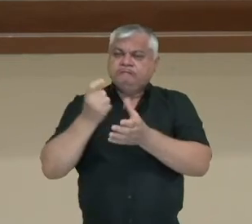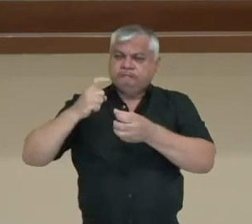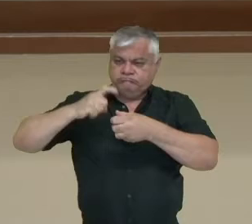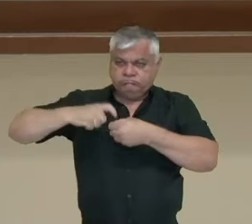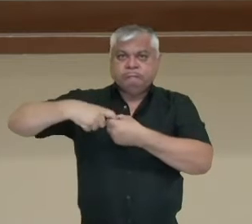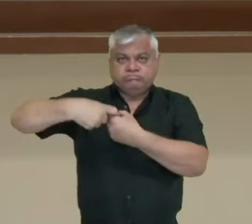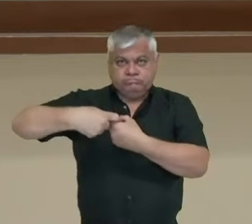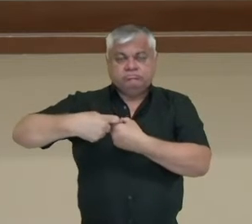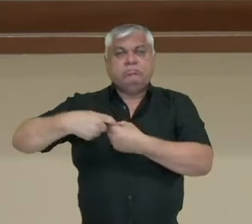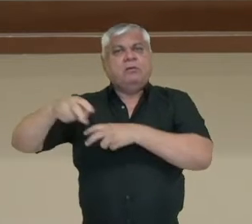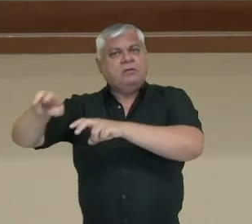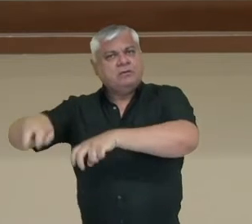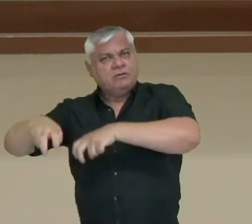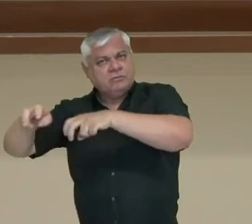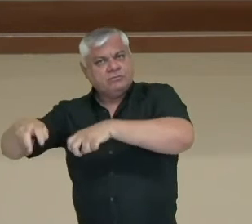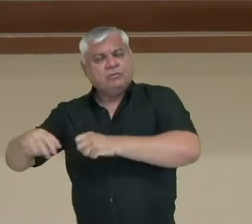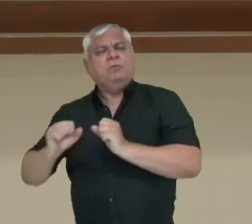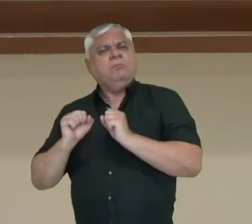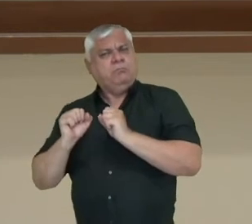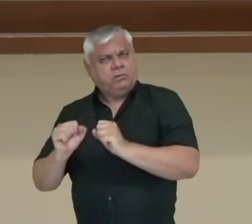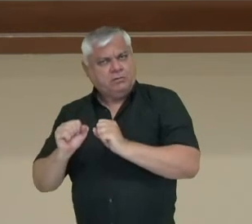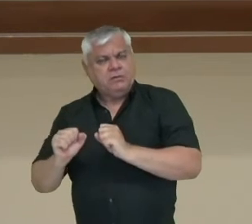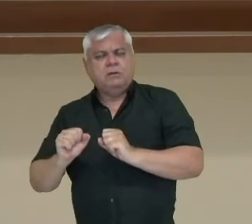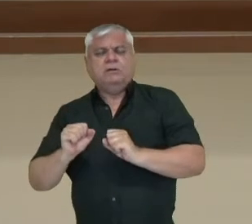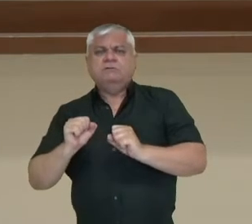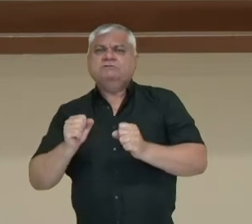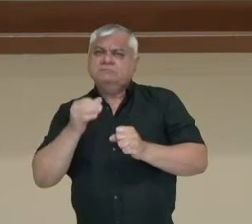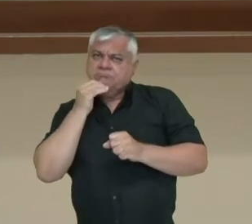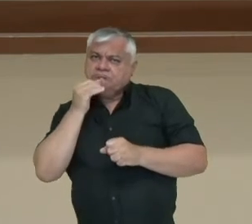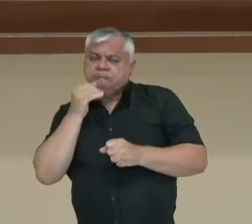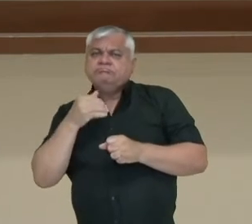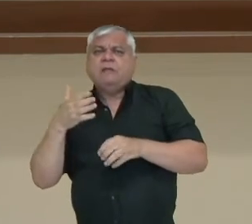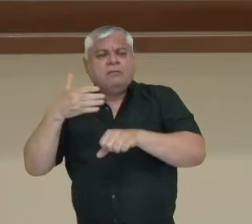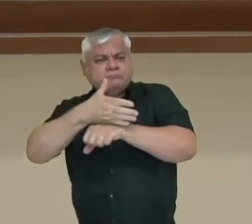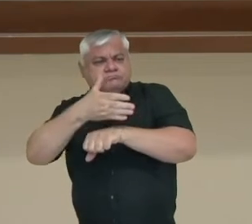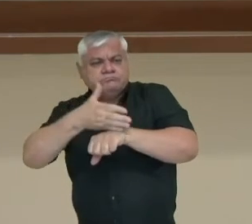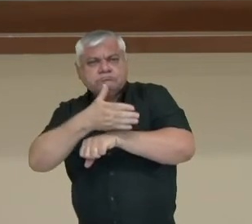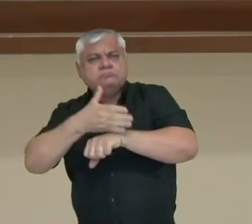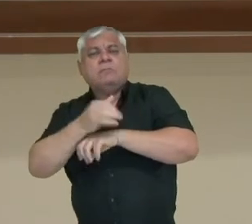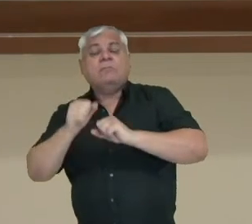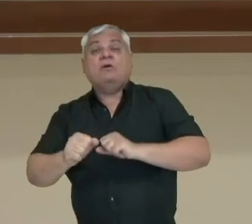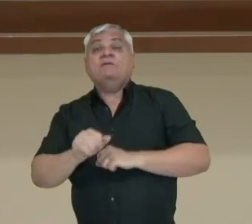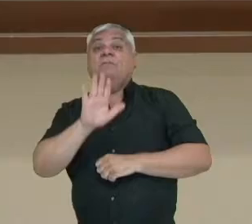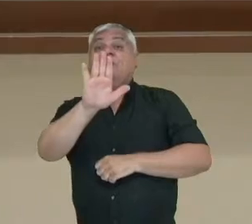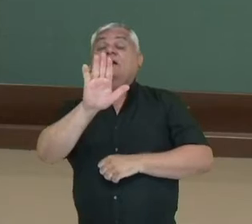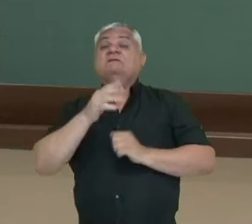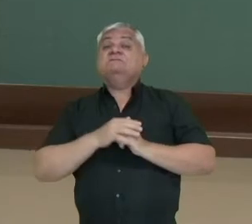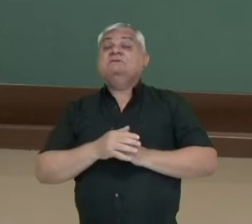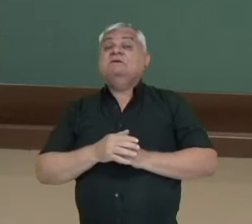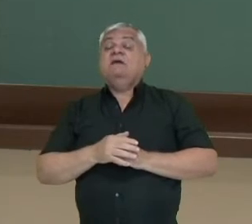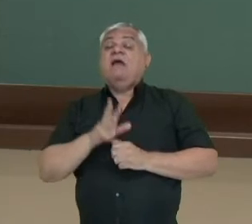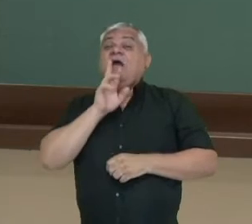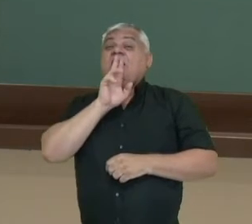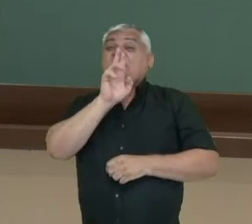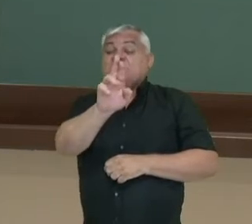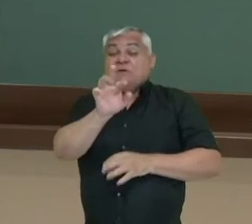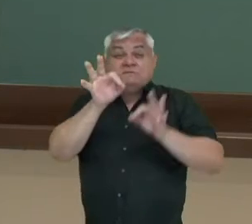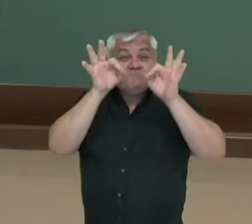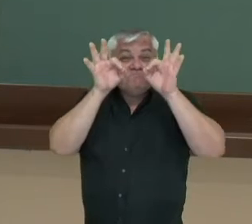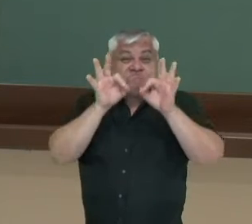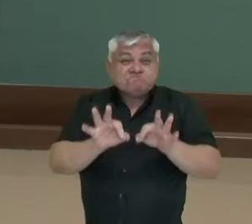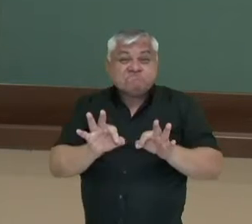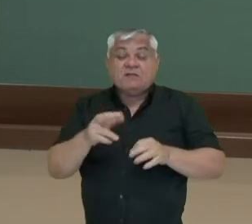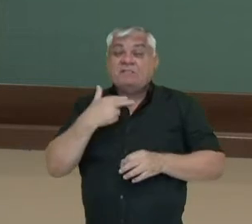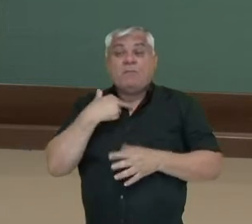um agricultor, eles poderão acessar. Então, a única questão que ele poderá